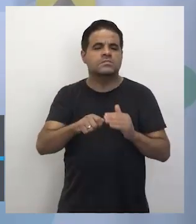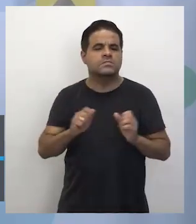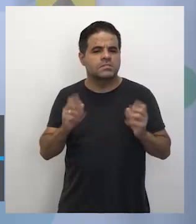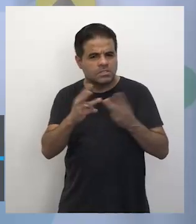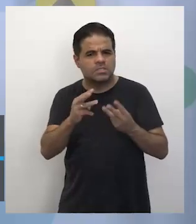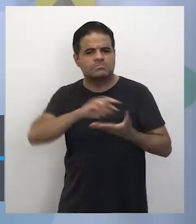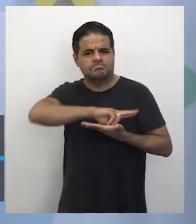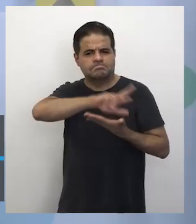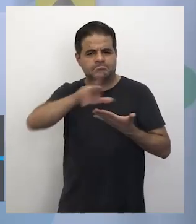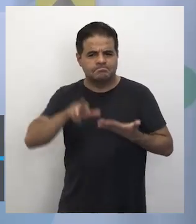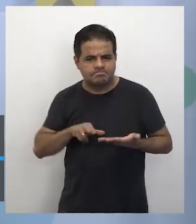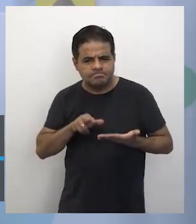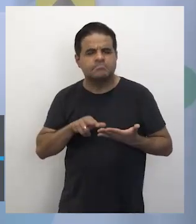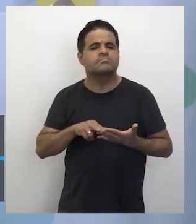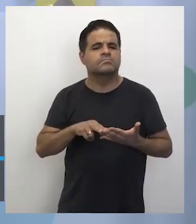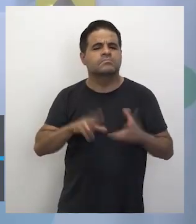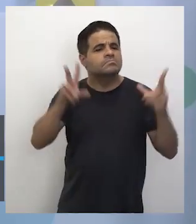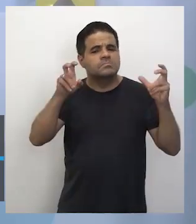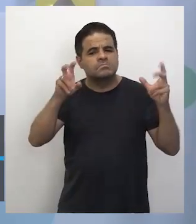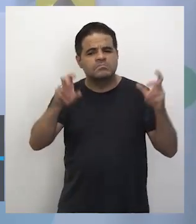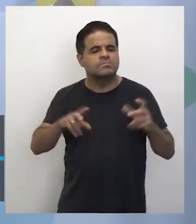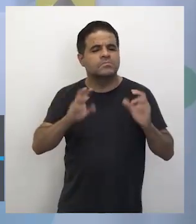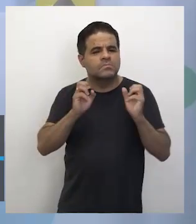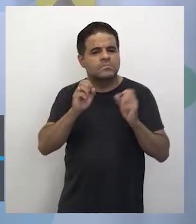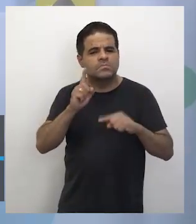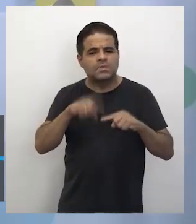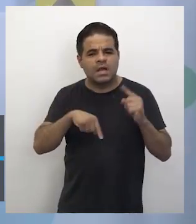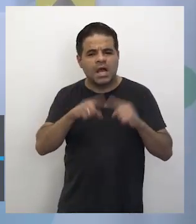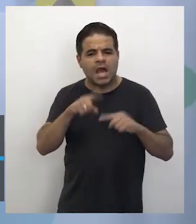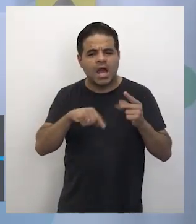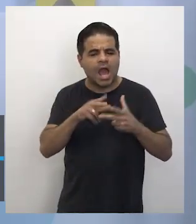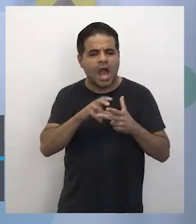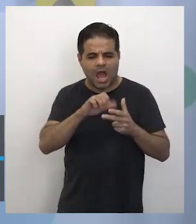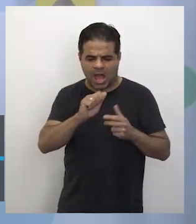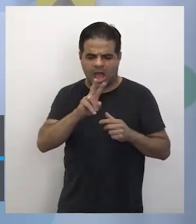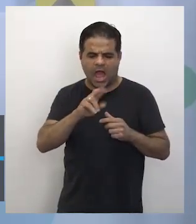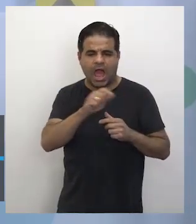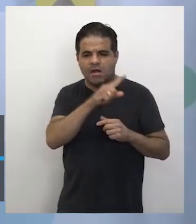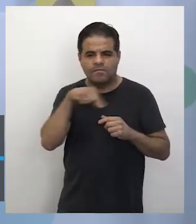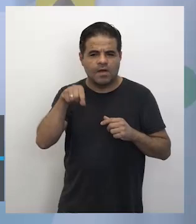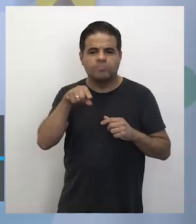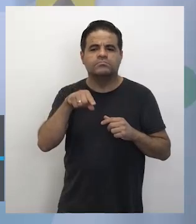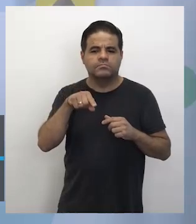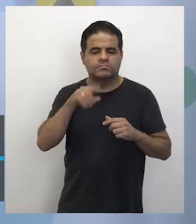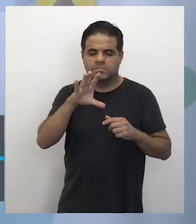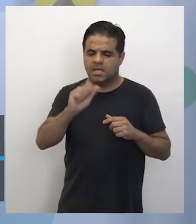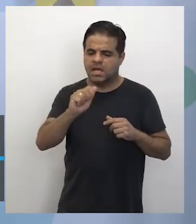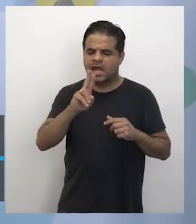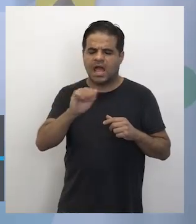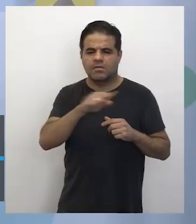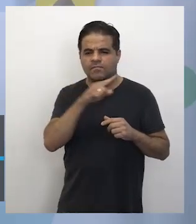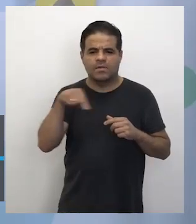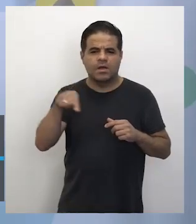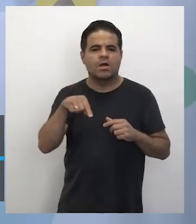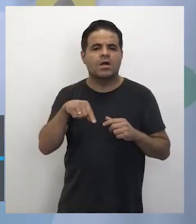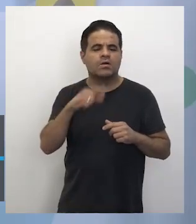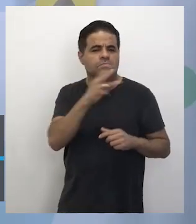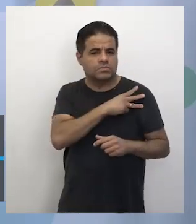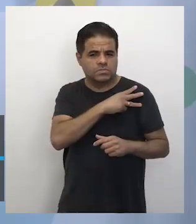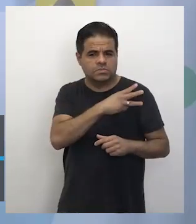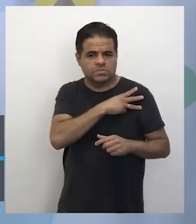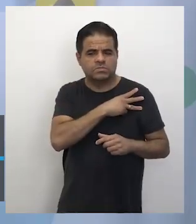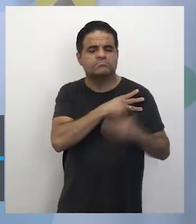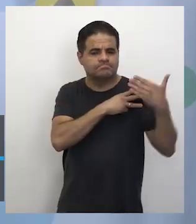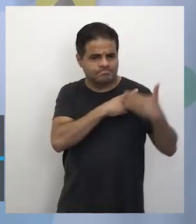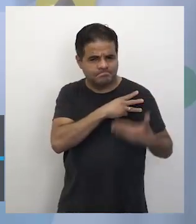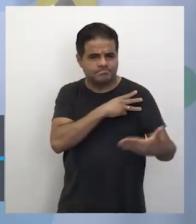solar, derivados, né? A questão dos derivados de carvão, né? Professor Manuel aqui, boa noite. Pessoal do terceiro ano aqui